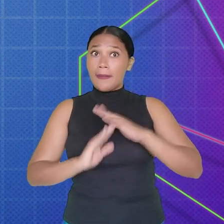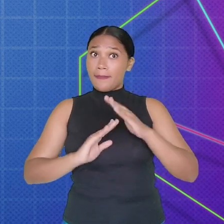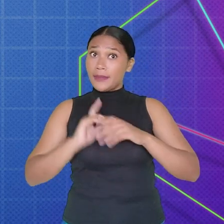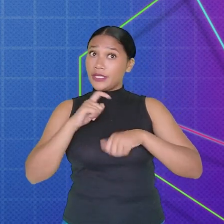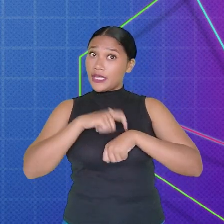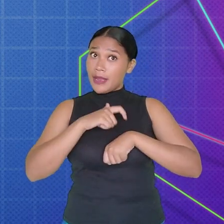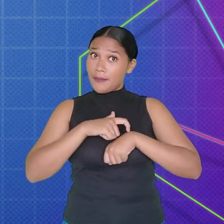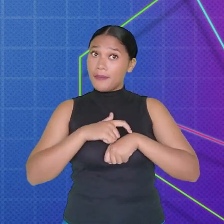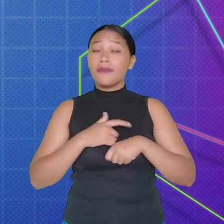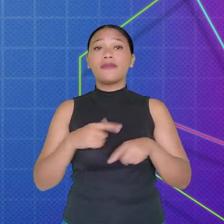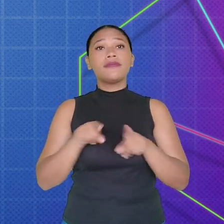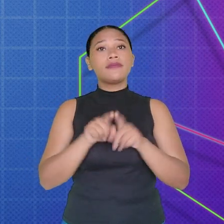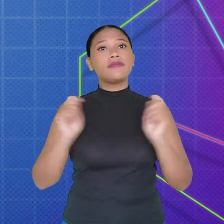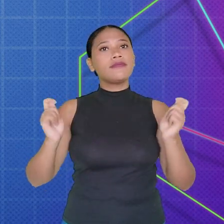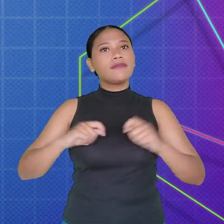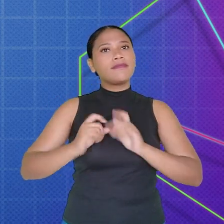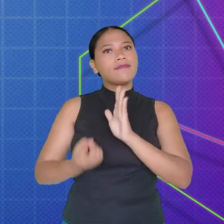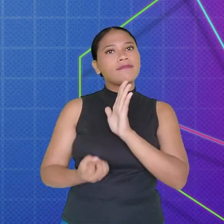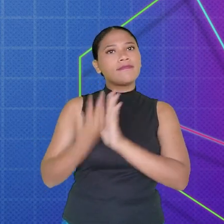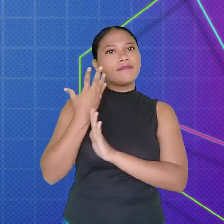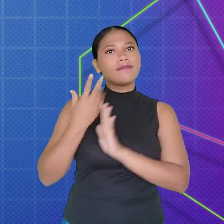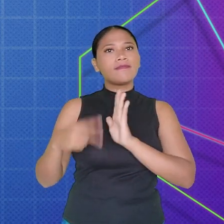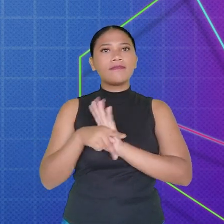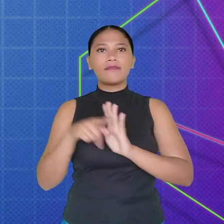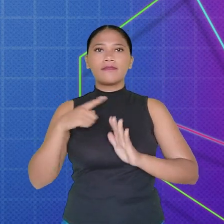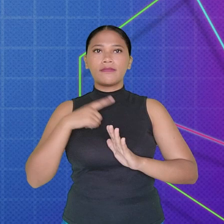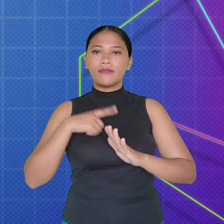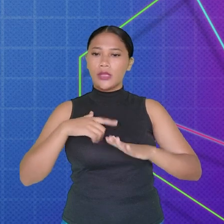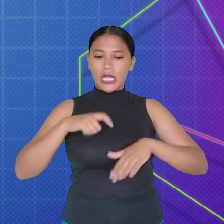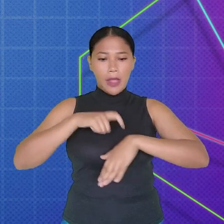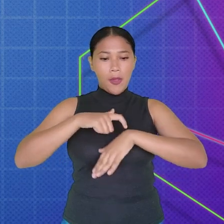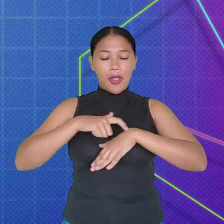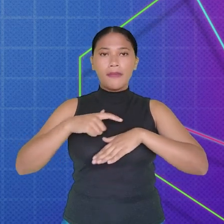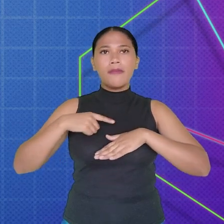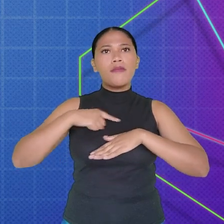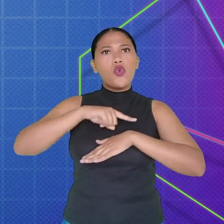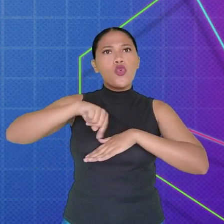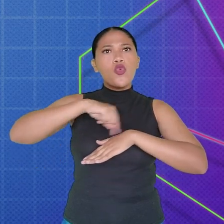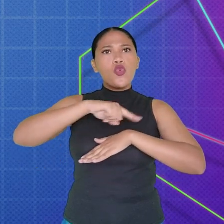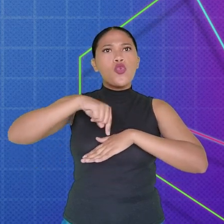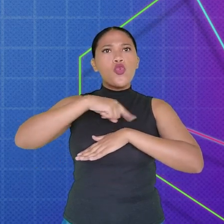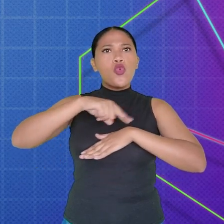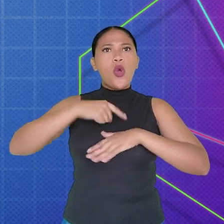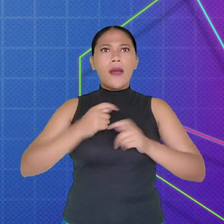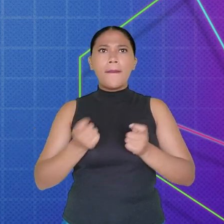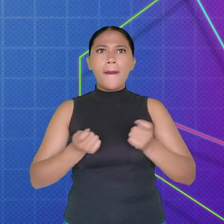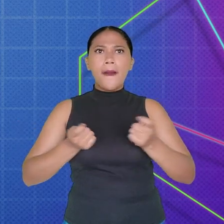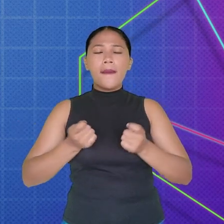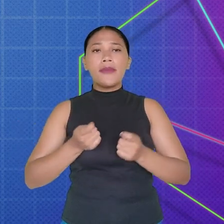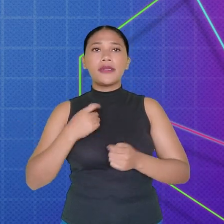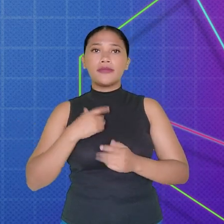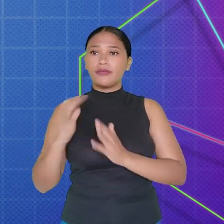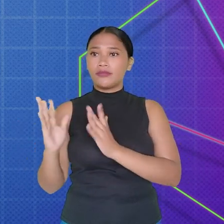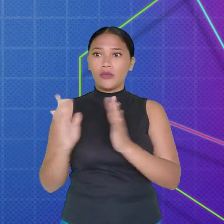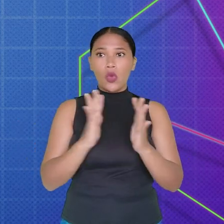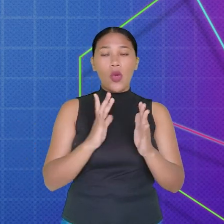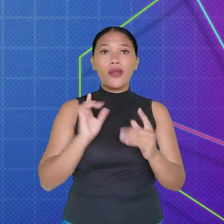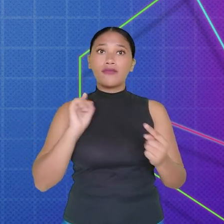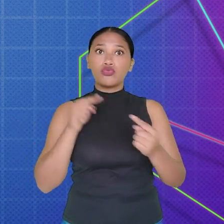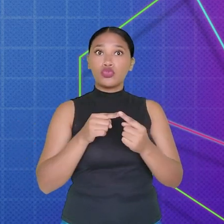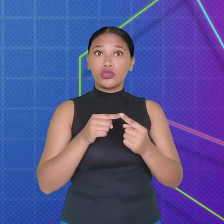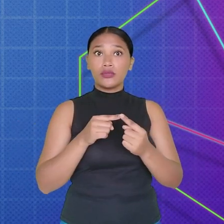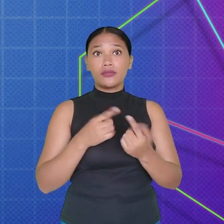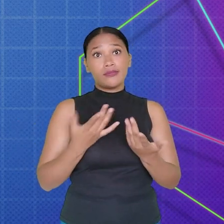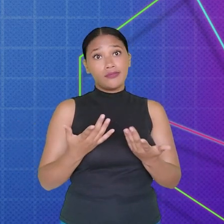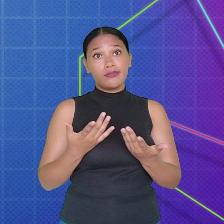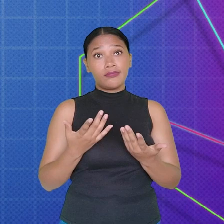de tempo. É possível criar eventos que ativam um temporizador e estabelecem um limite de tempo para que o jogador complete uma tarefa,